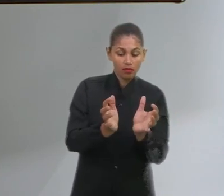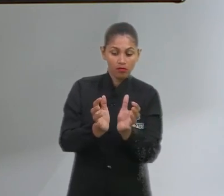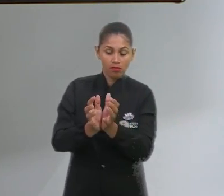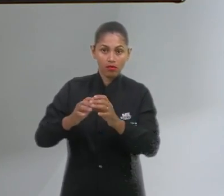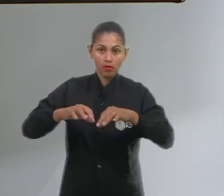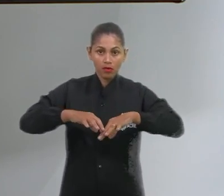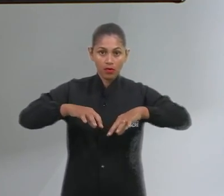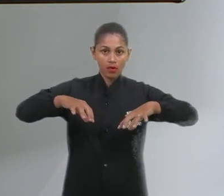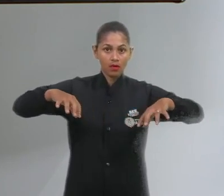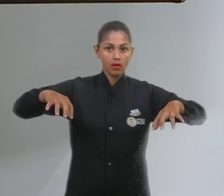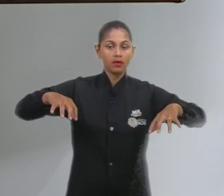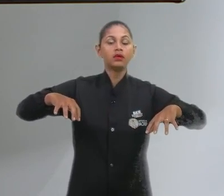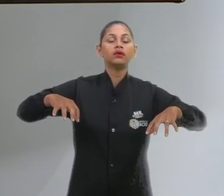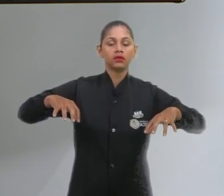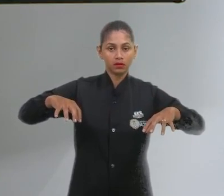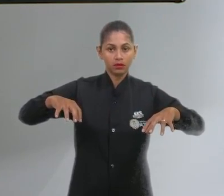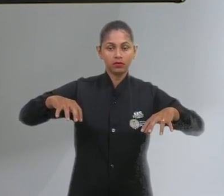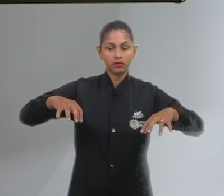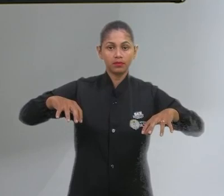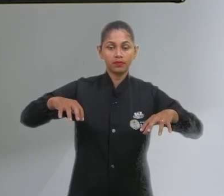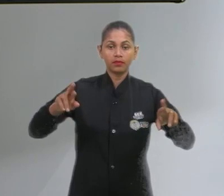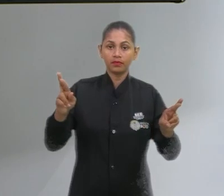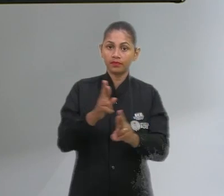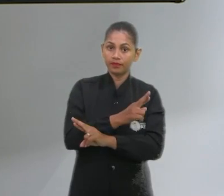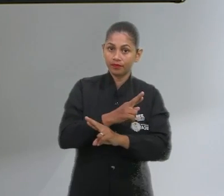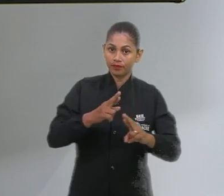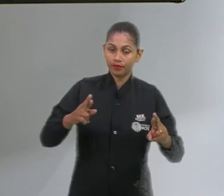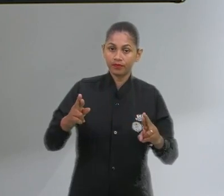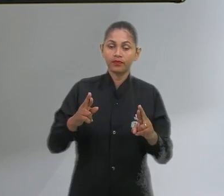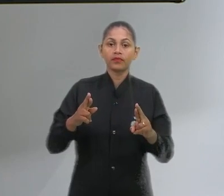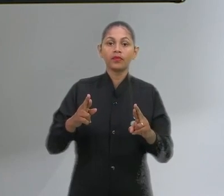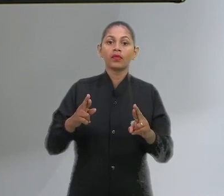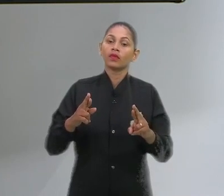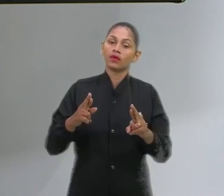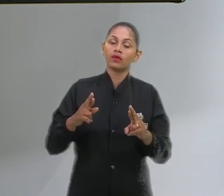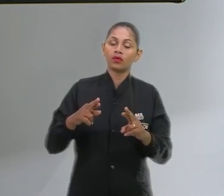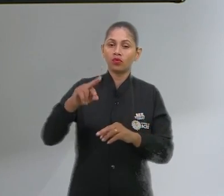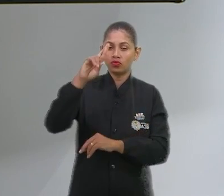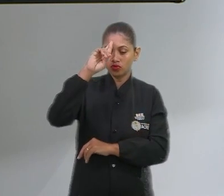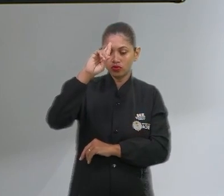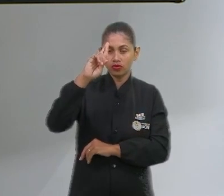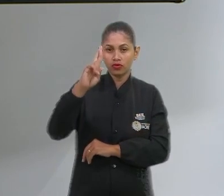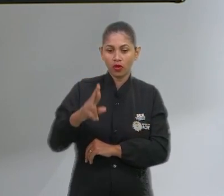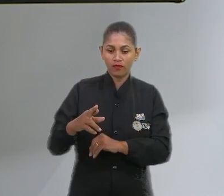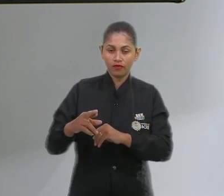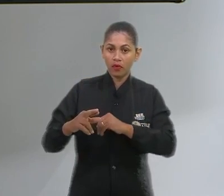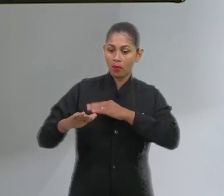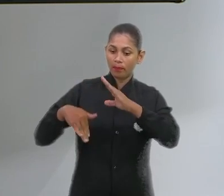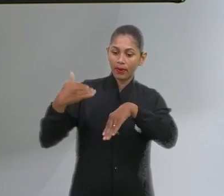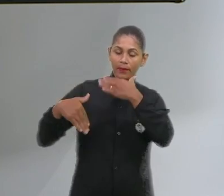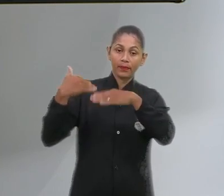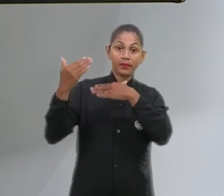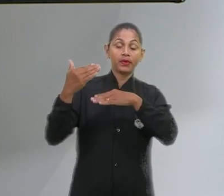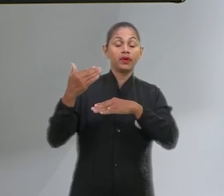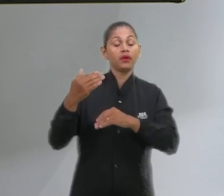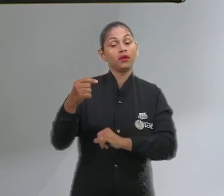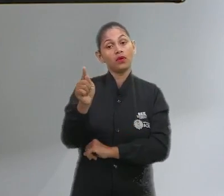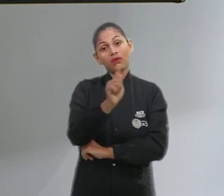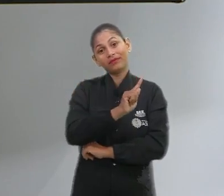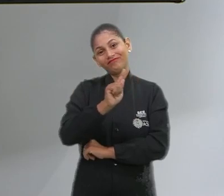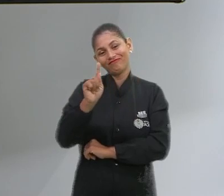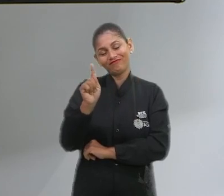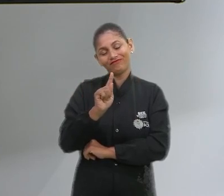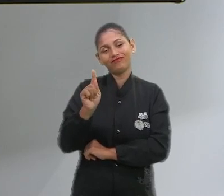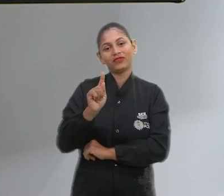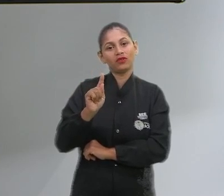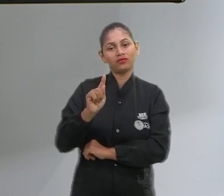a relação antagônica entre os proprietários dos meios produtivos e os não proprietários